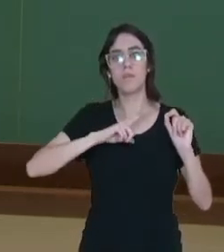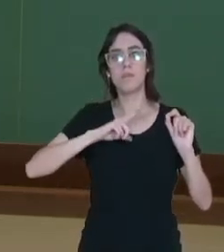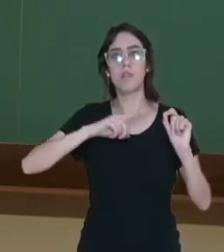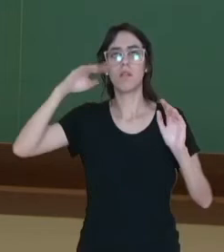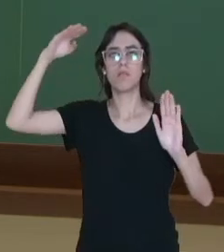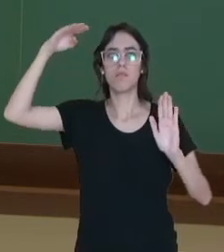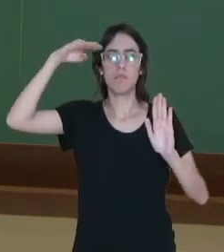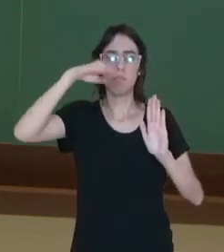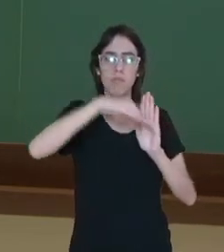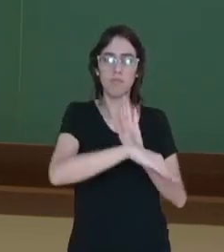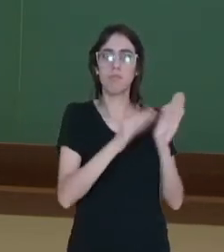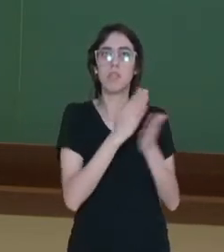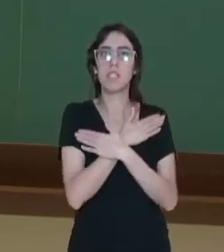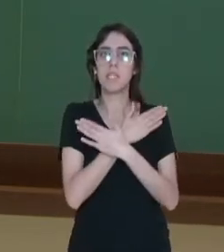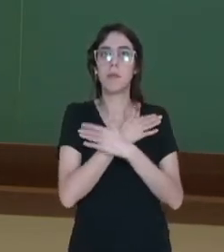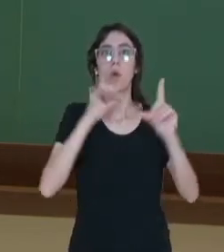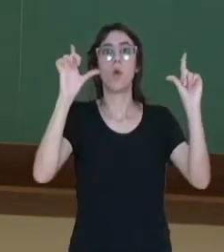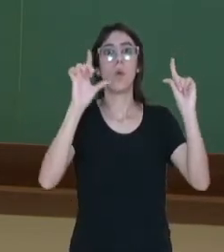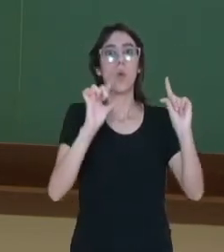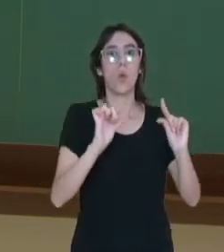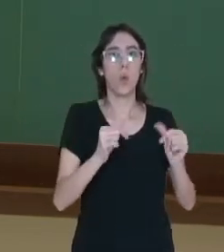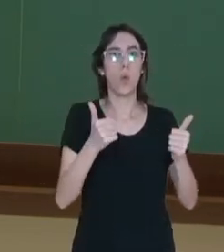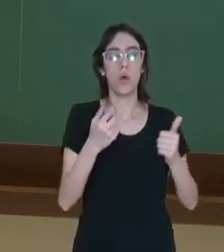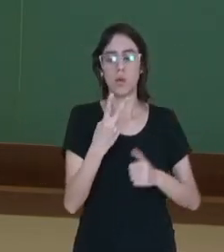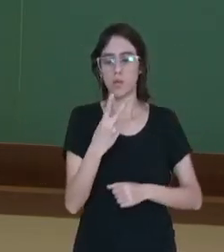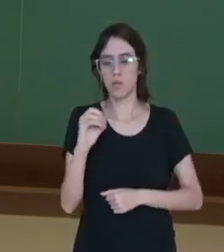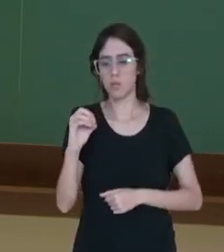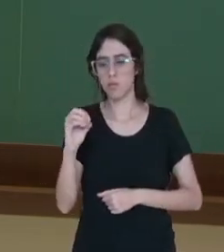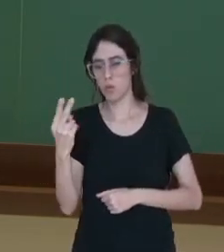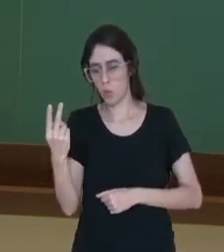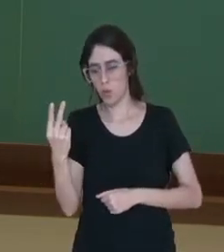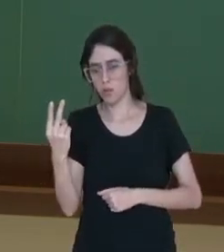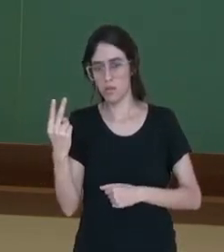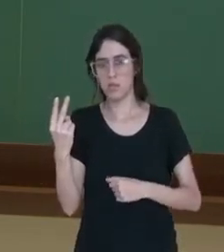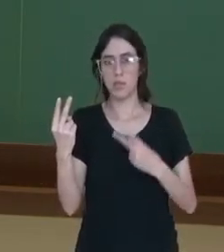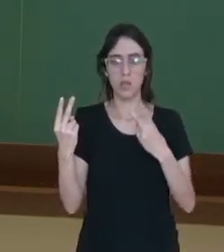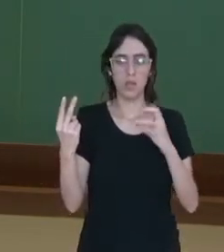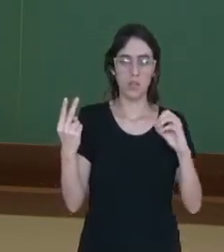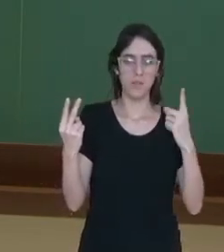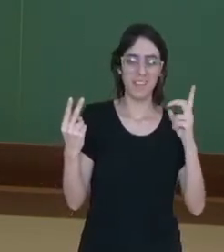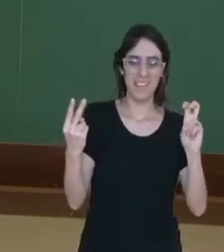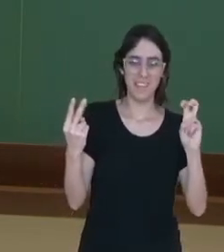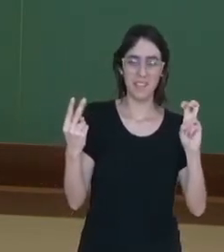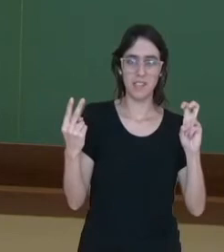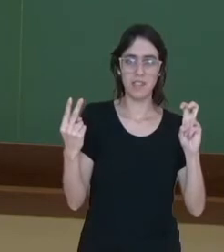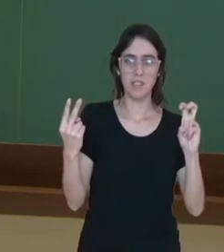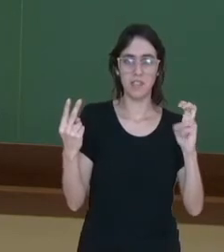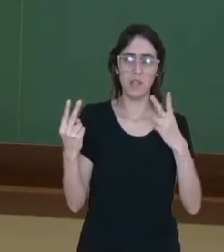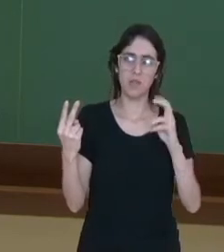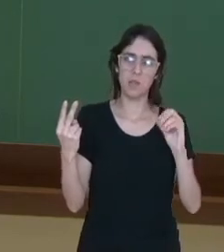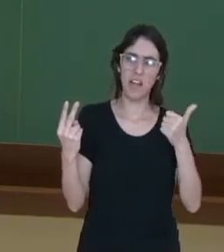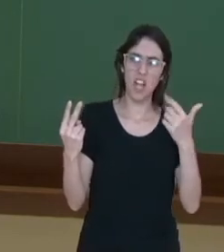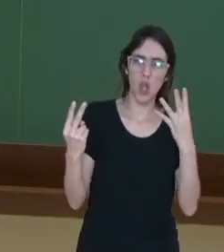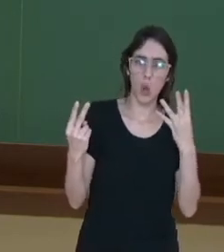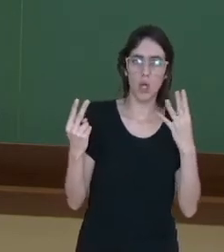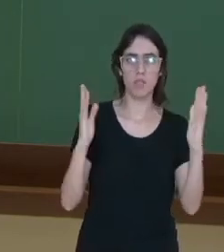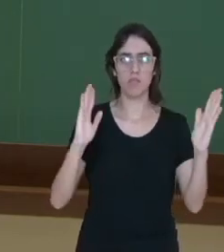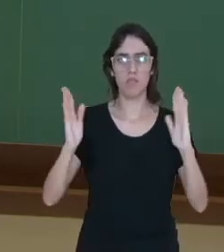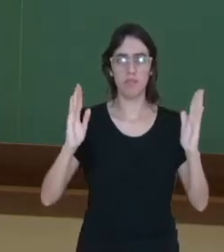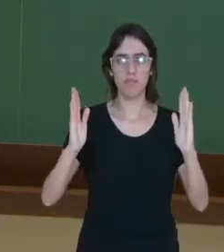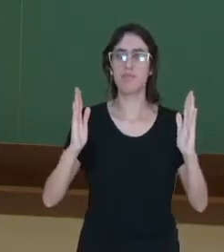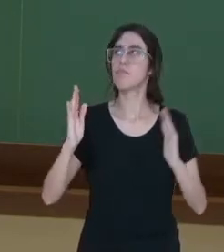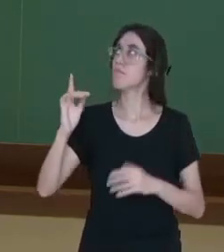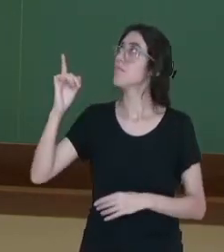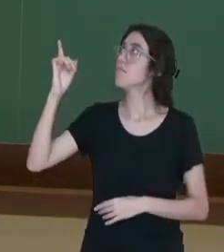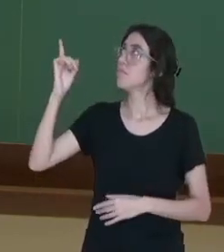do desemprego no Brasil entre os anos aí de 2002 até 2014. Então, uma tendência de